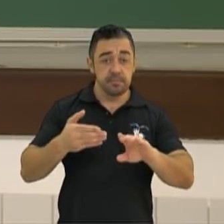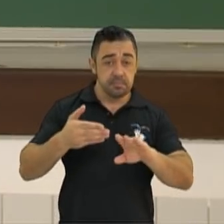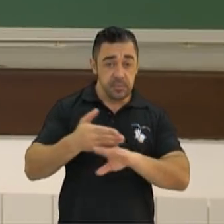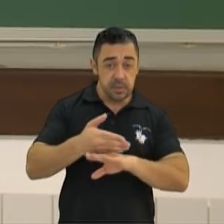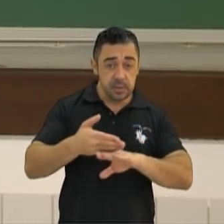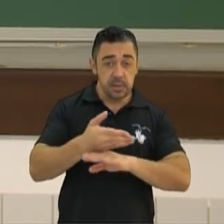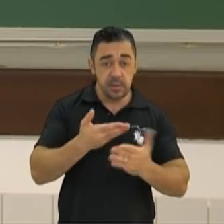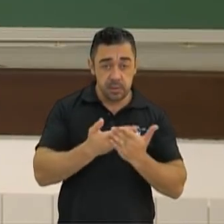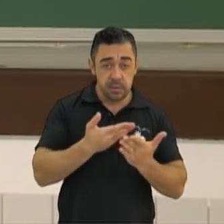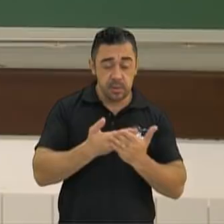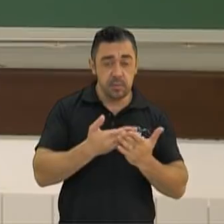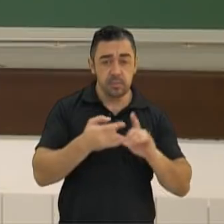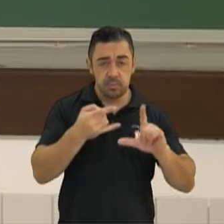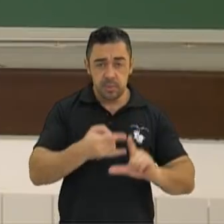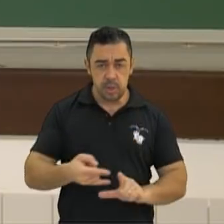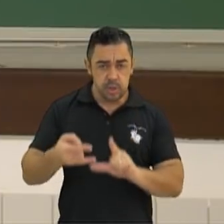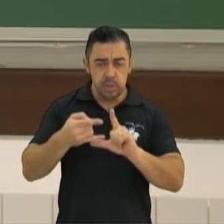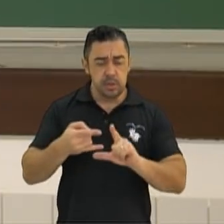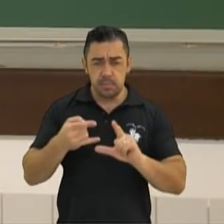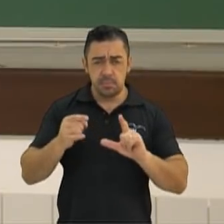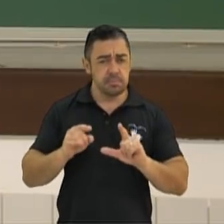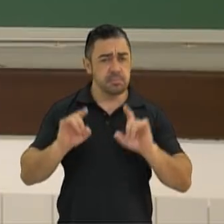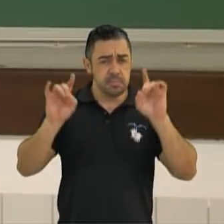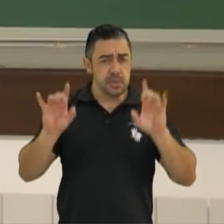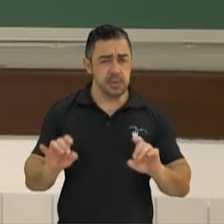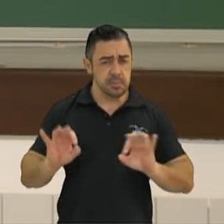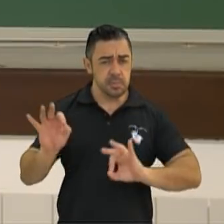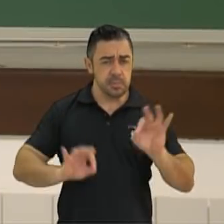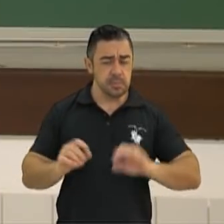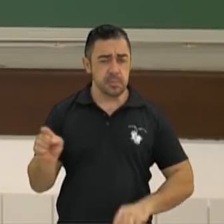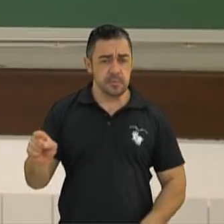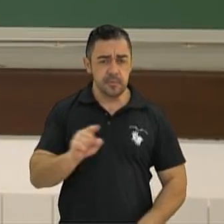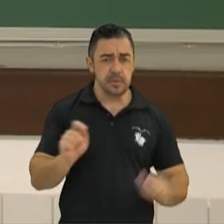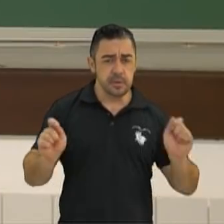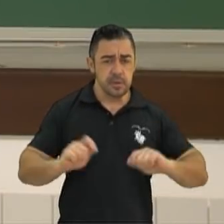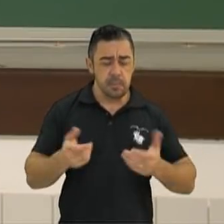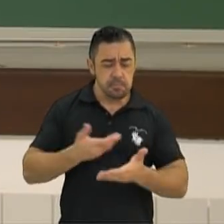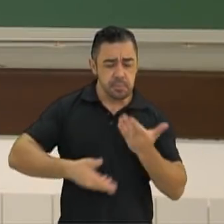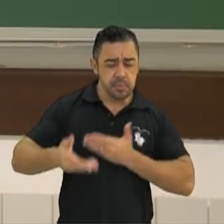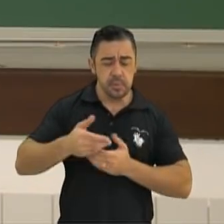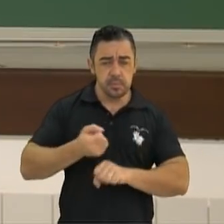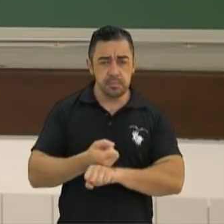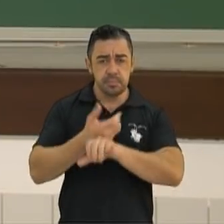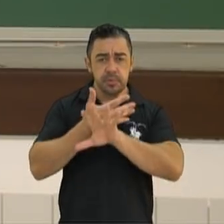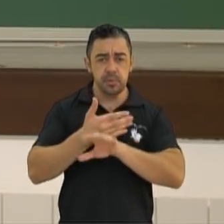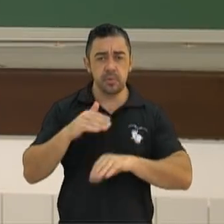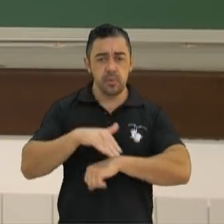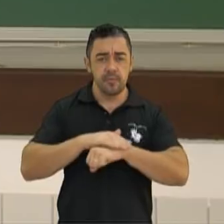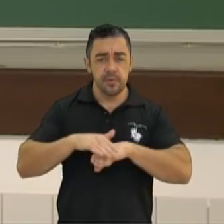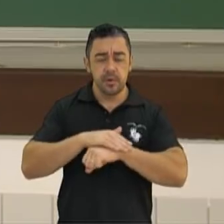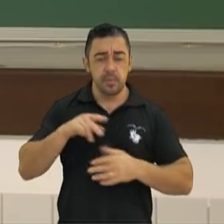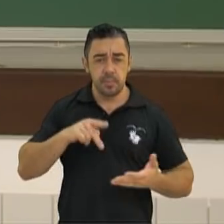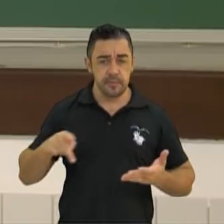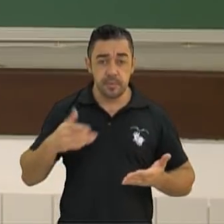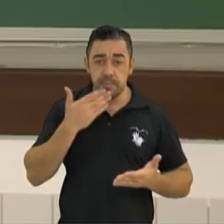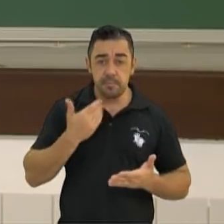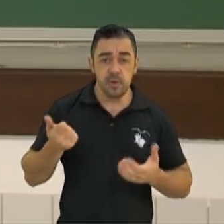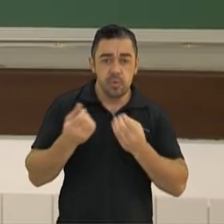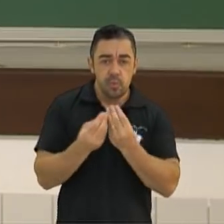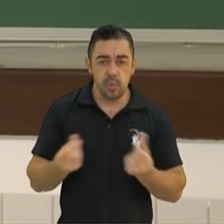das aulas via Meet, elas são preparadas para que você possa interagir mais com o professor, para melhorar a